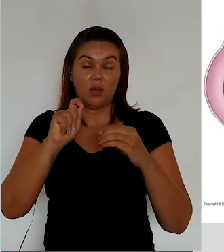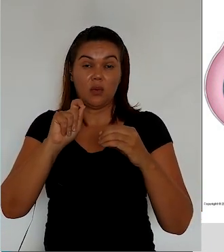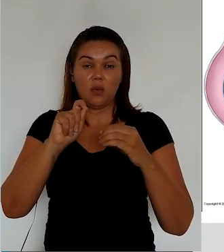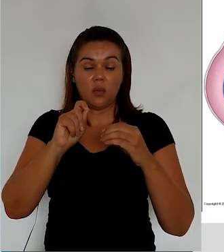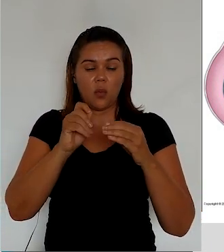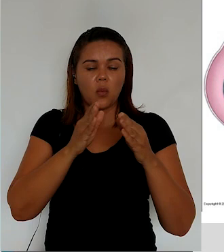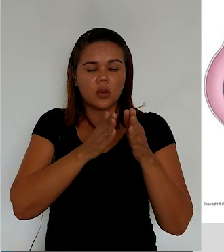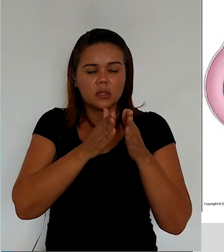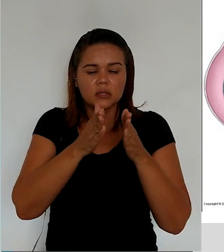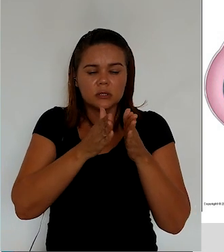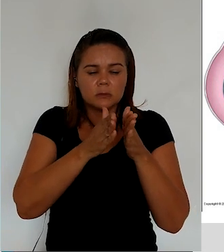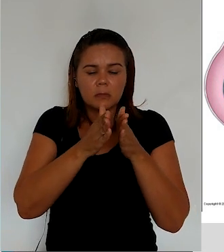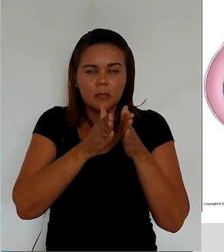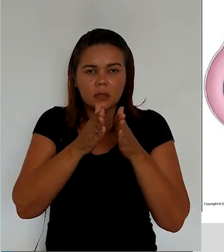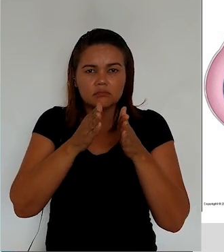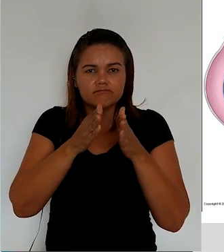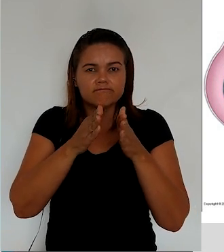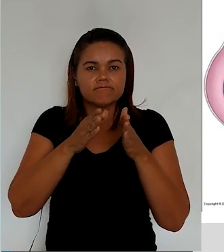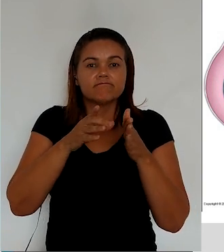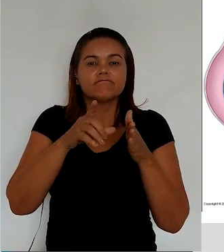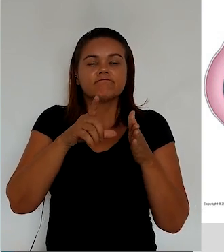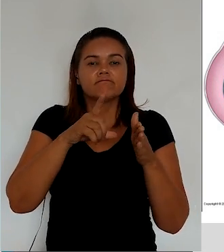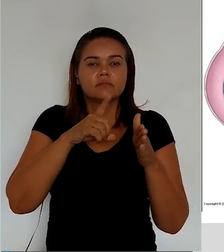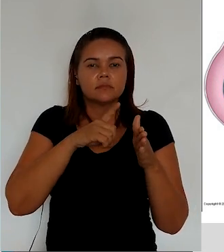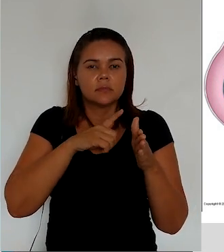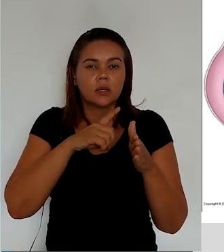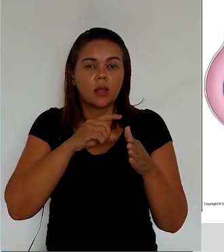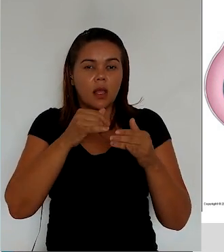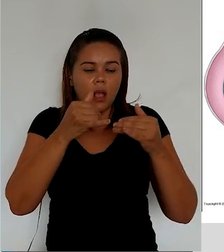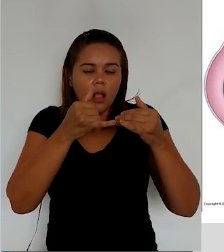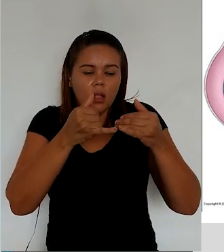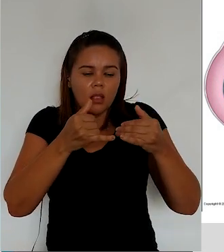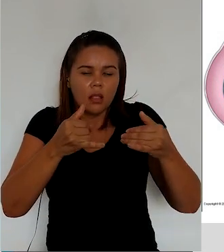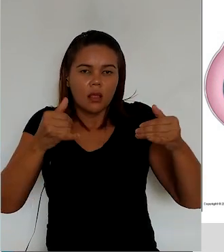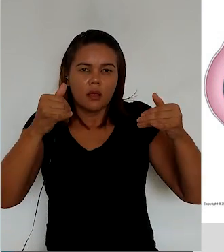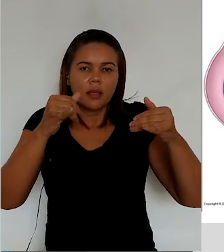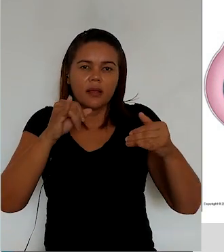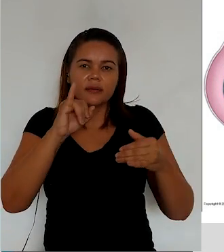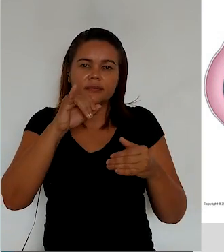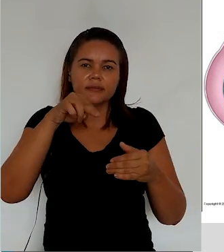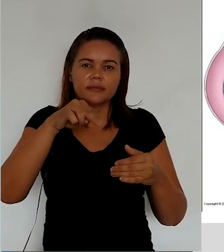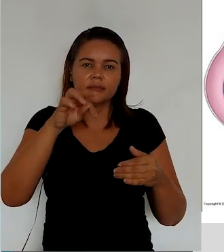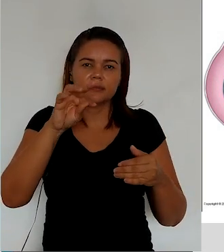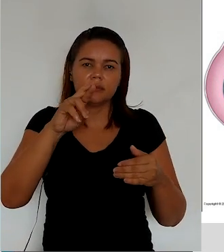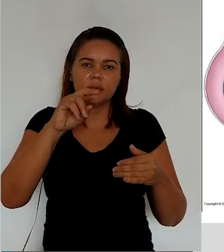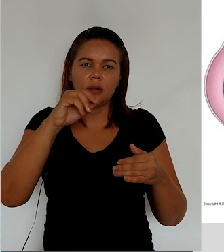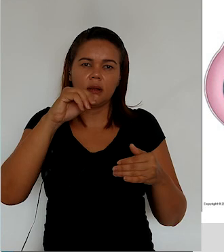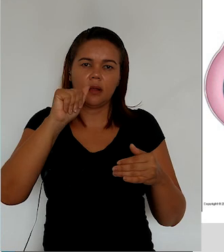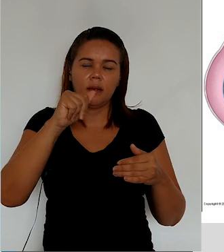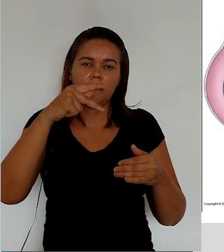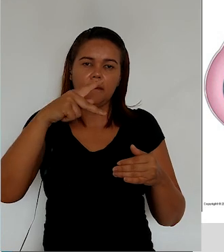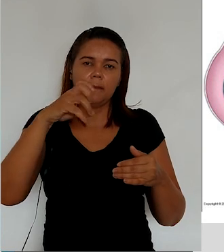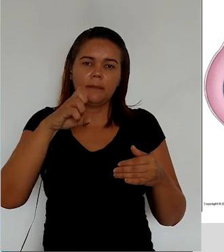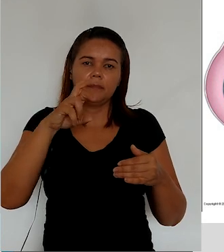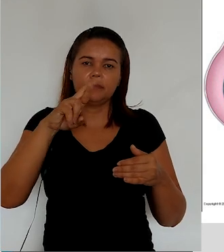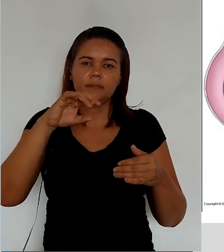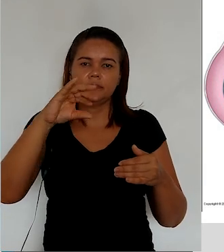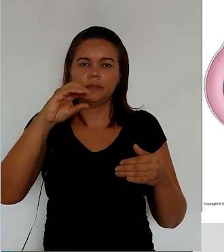as mesmas, que é denominada de linha intraperiódica.